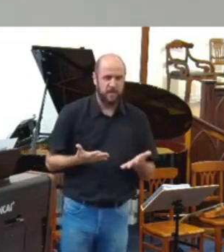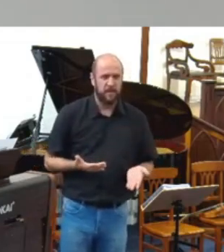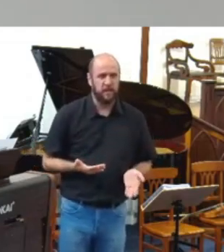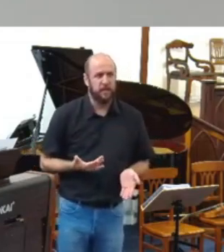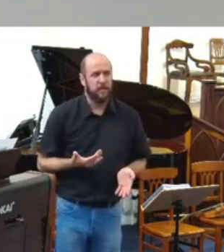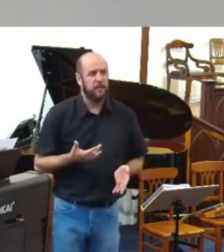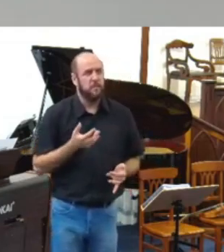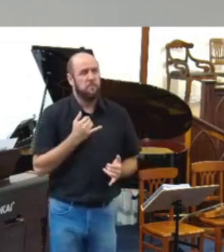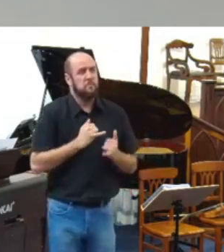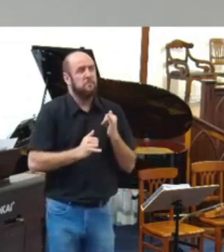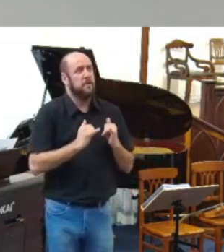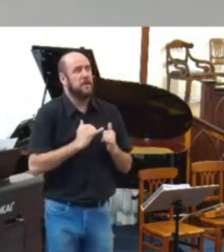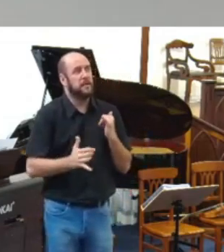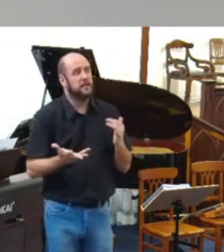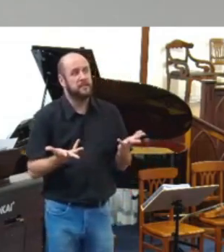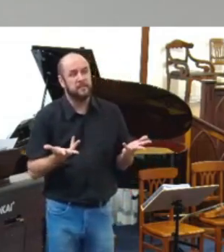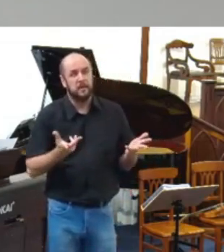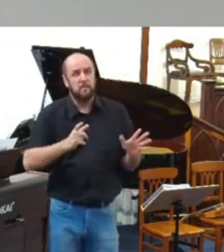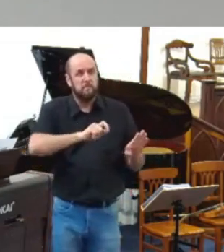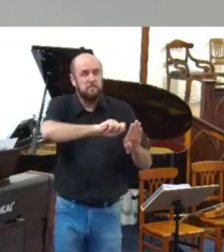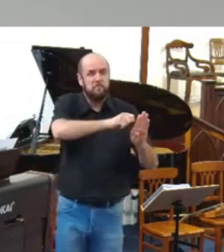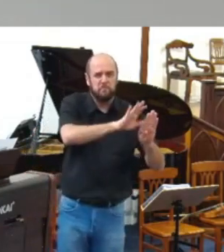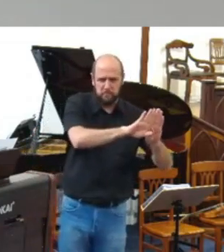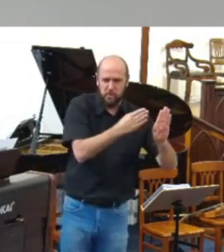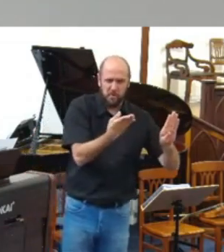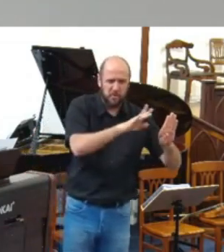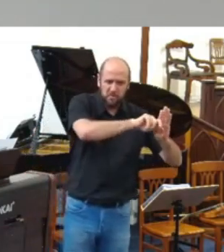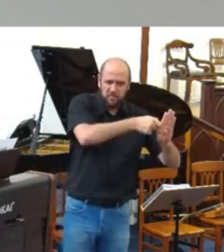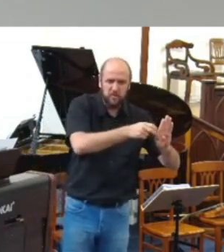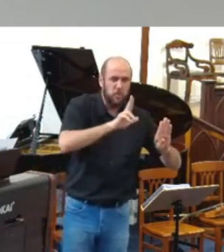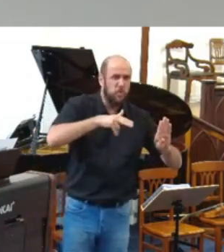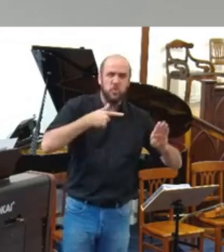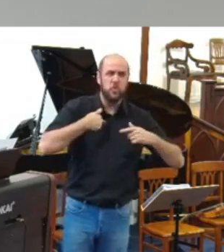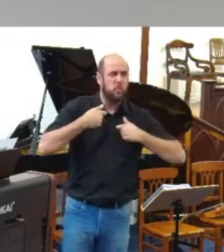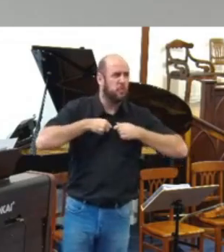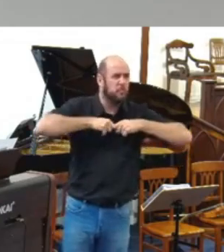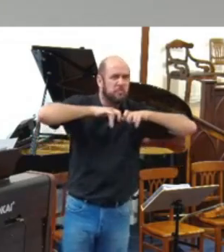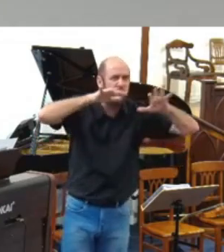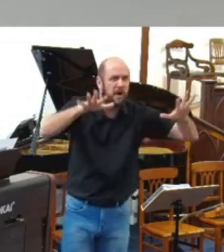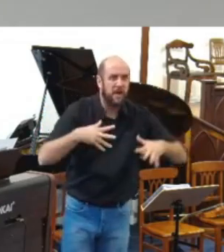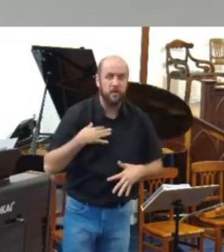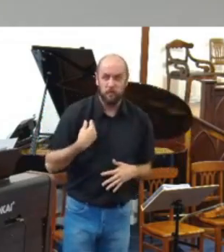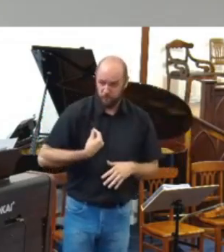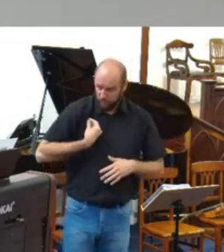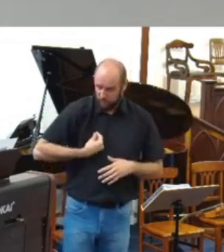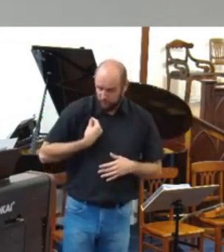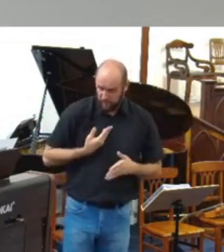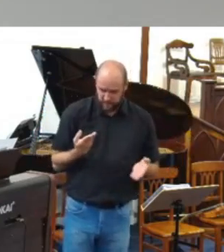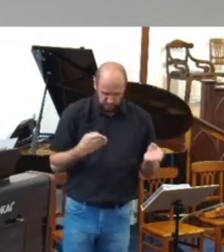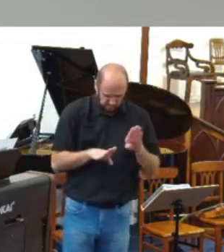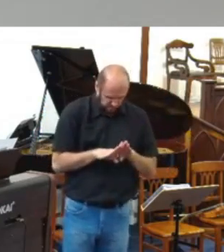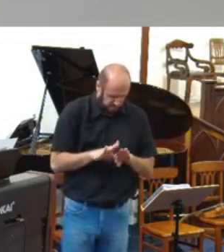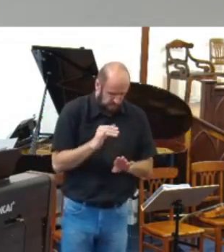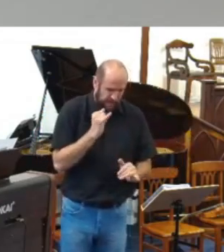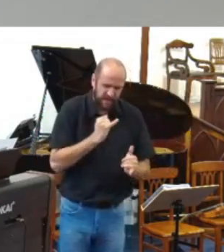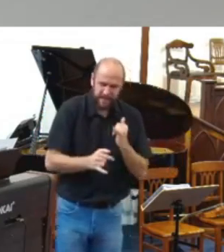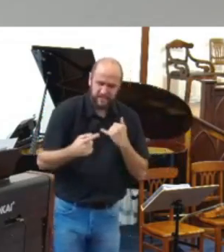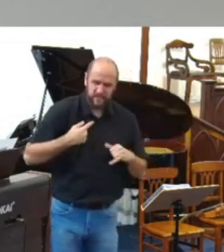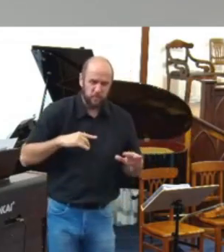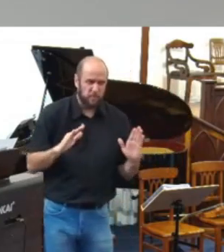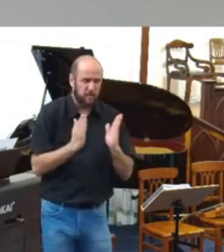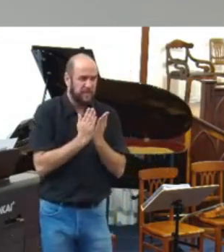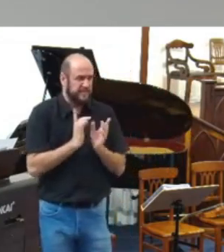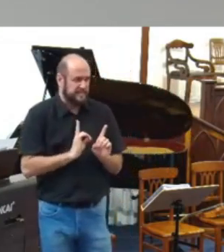que essa porta não vai se abrir? Será que eu vou viver a minha vida inteira sem fazer